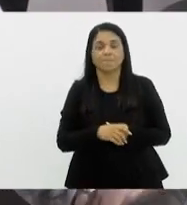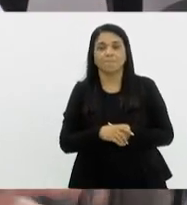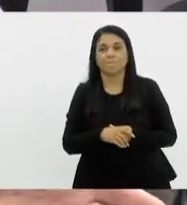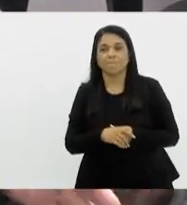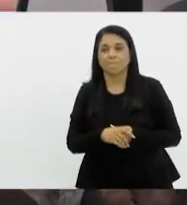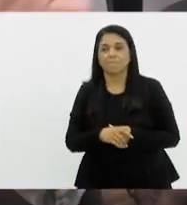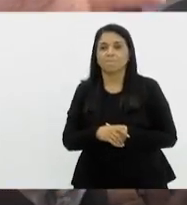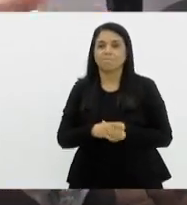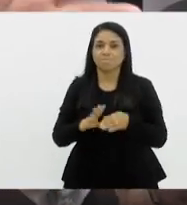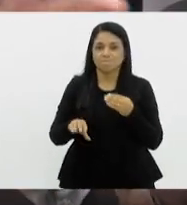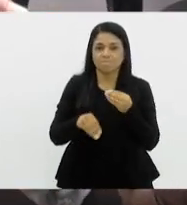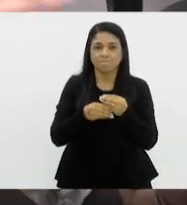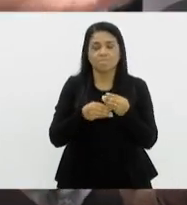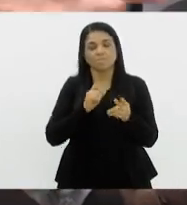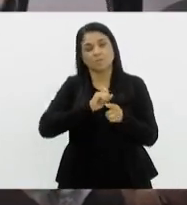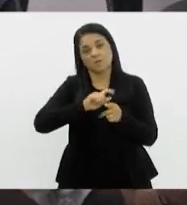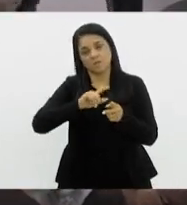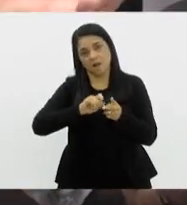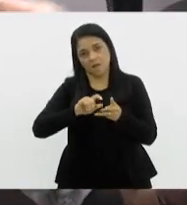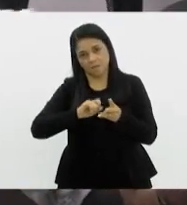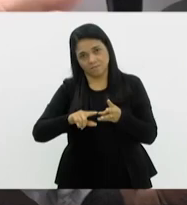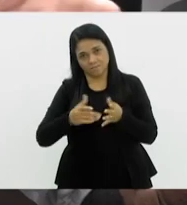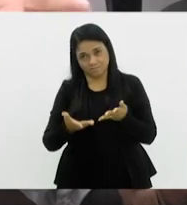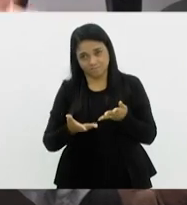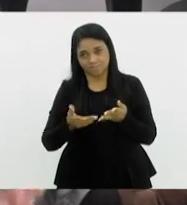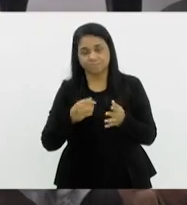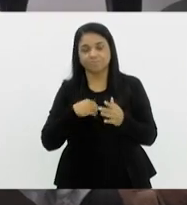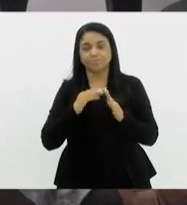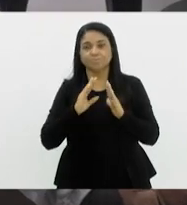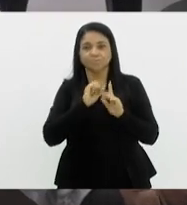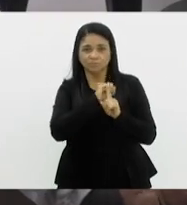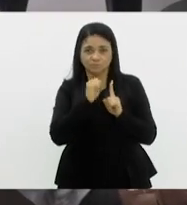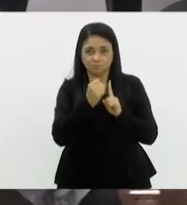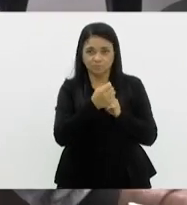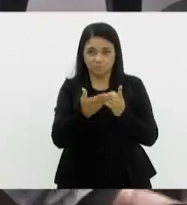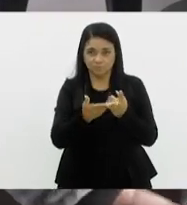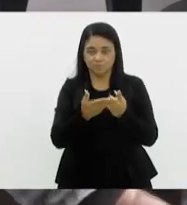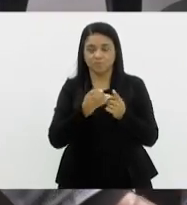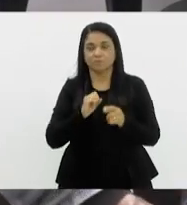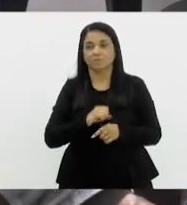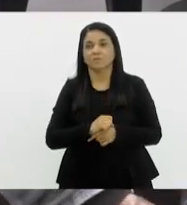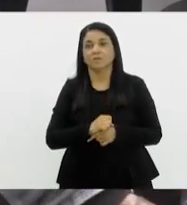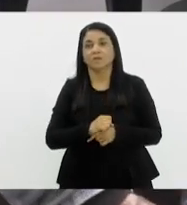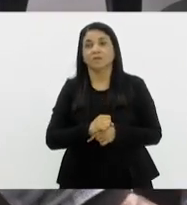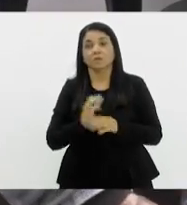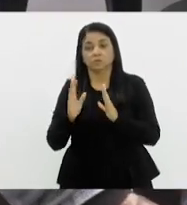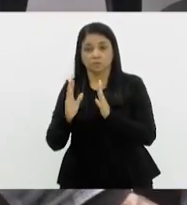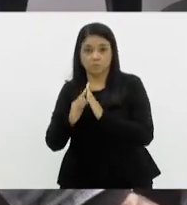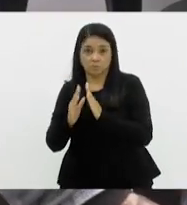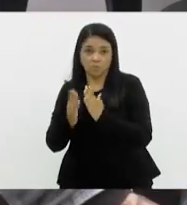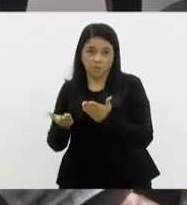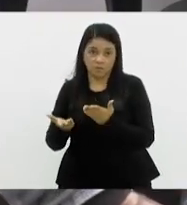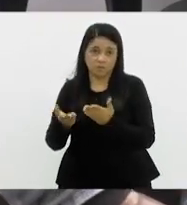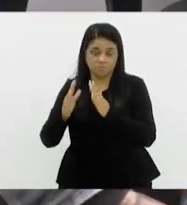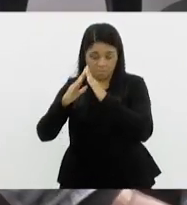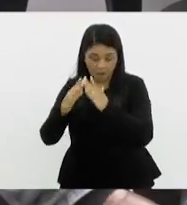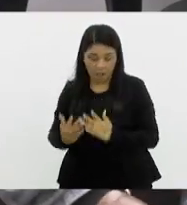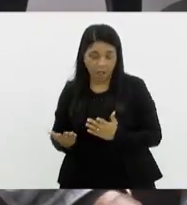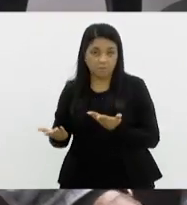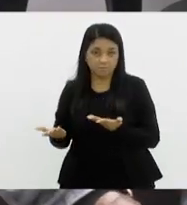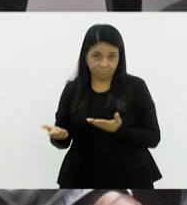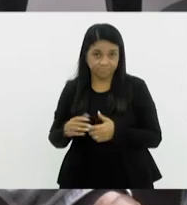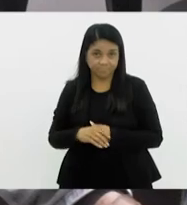sem poder fazer escolha, né? Porque o acidente aconteceu morando naquele imóvel, né?